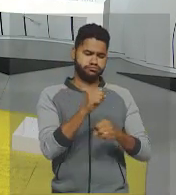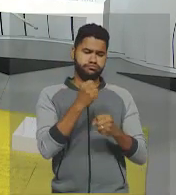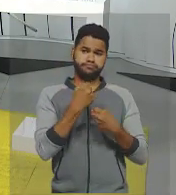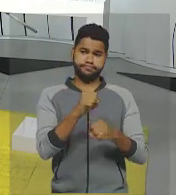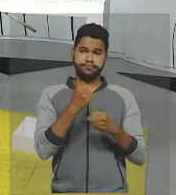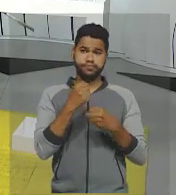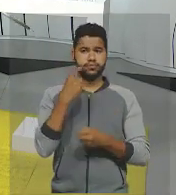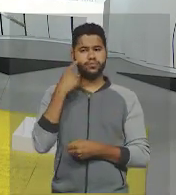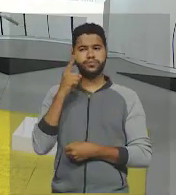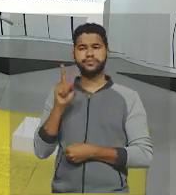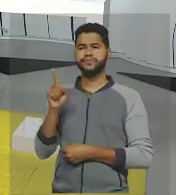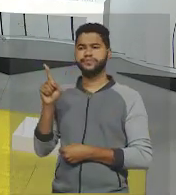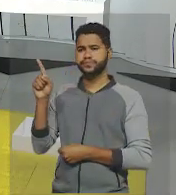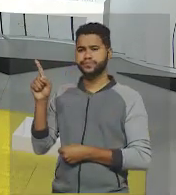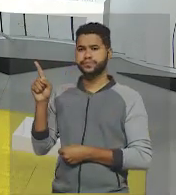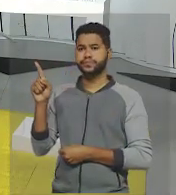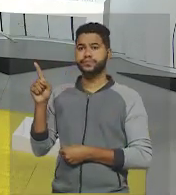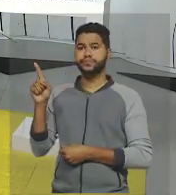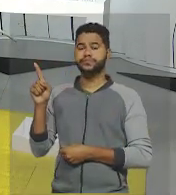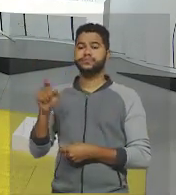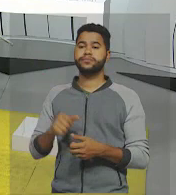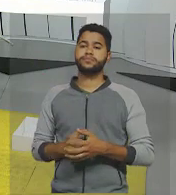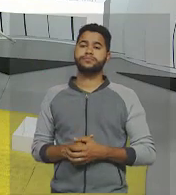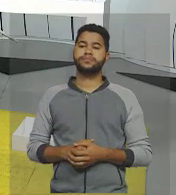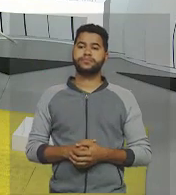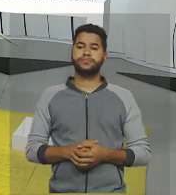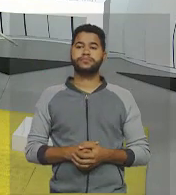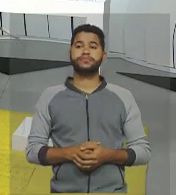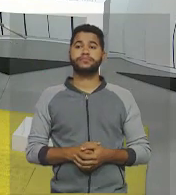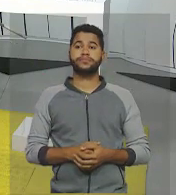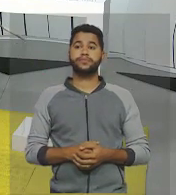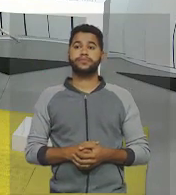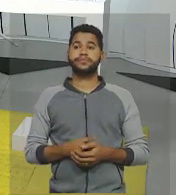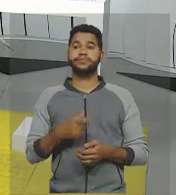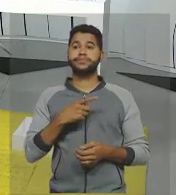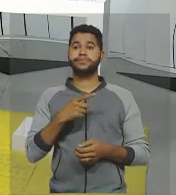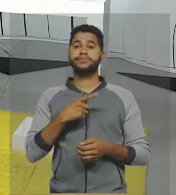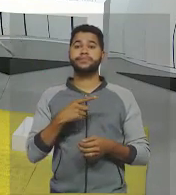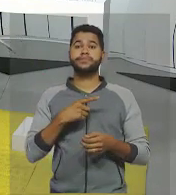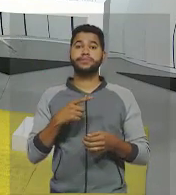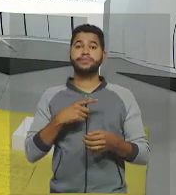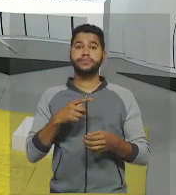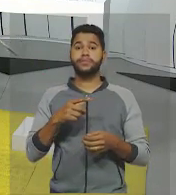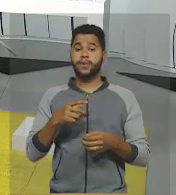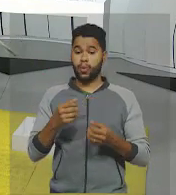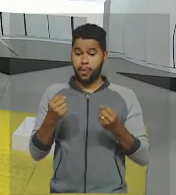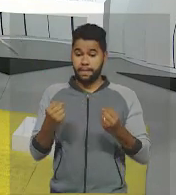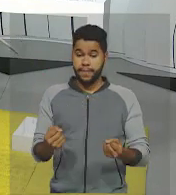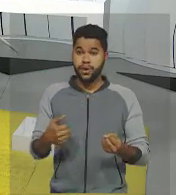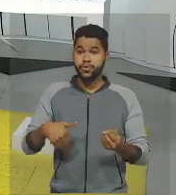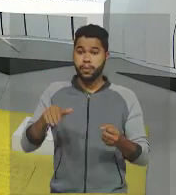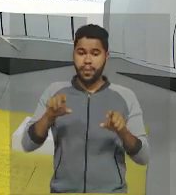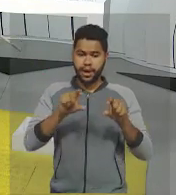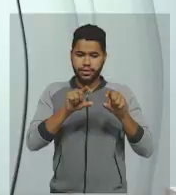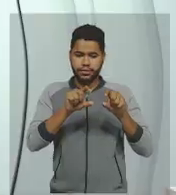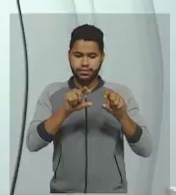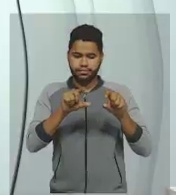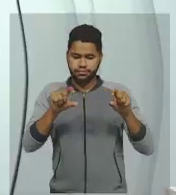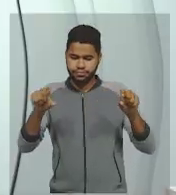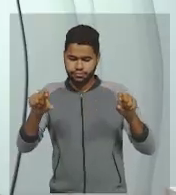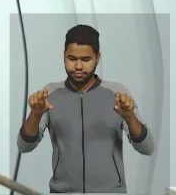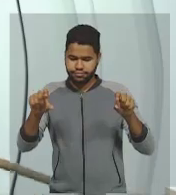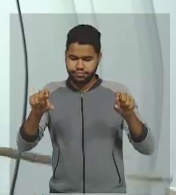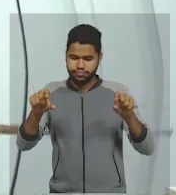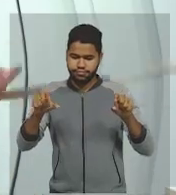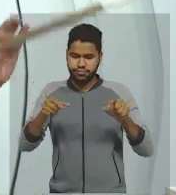como essa aqui, ó, a parte maior da massa está concentrada aqui, desse lado, né? E se eu